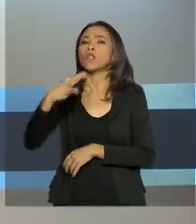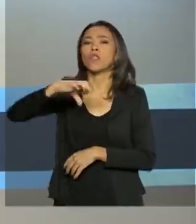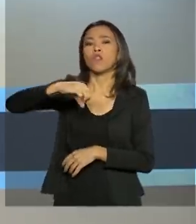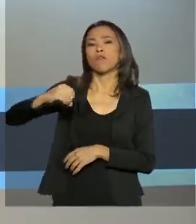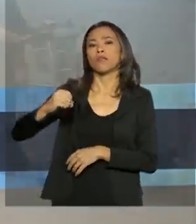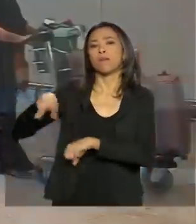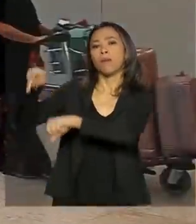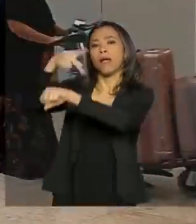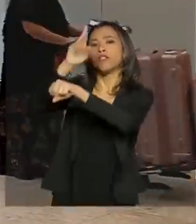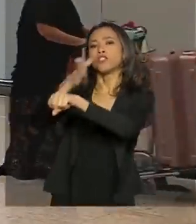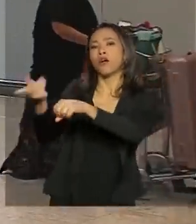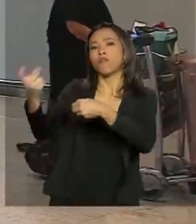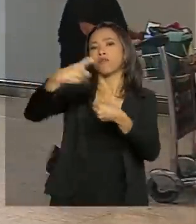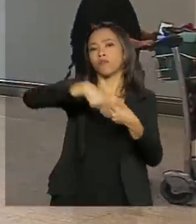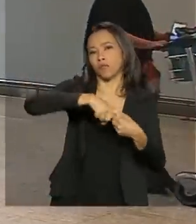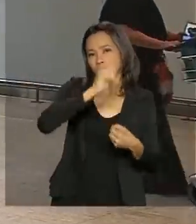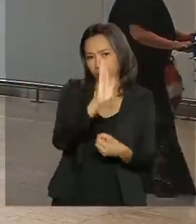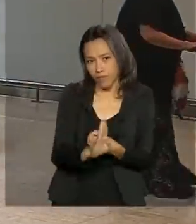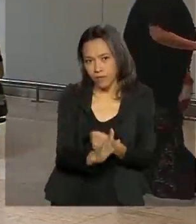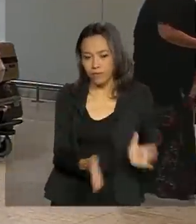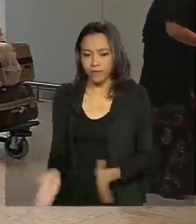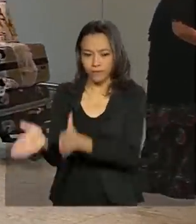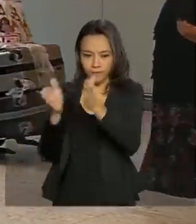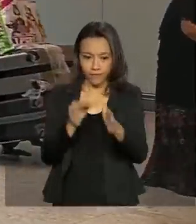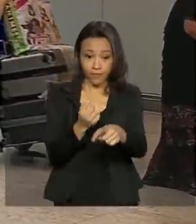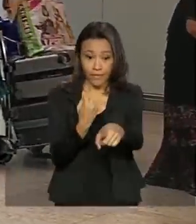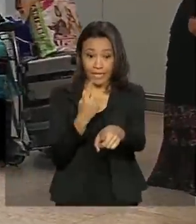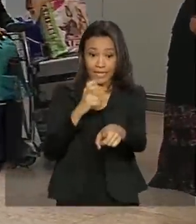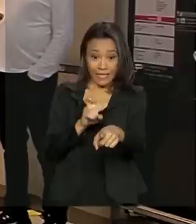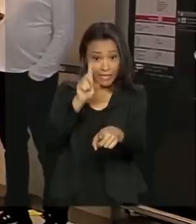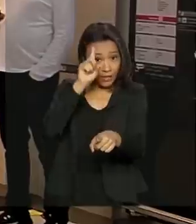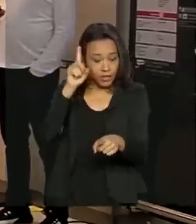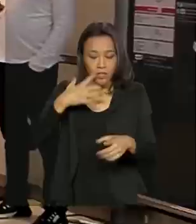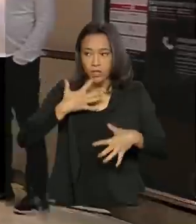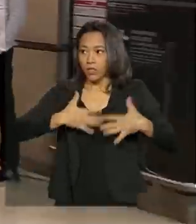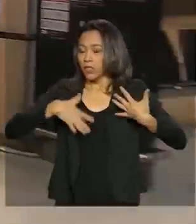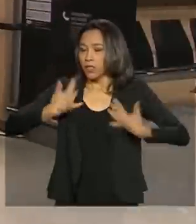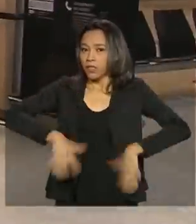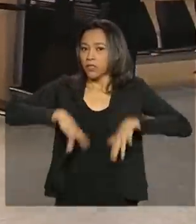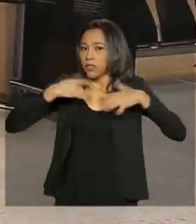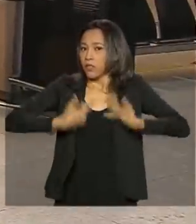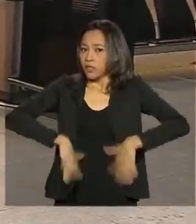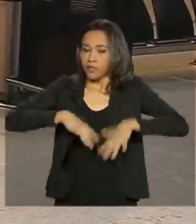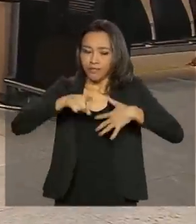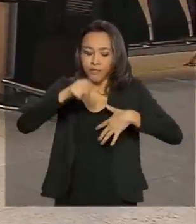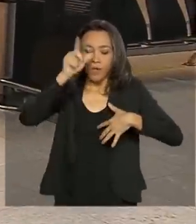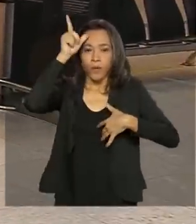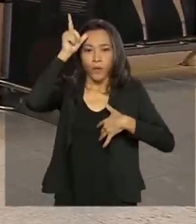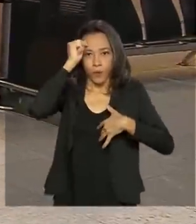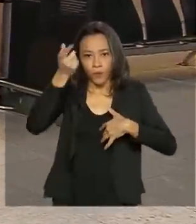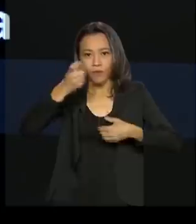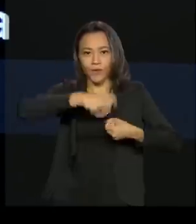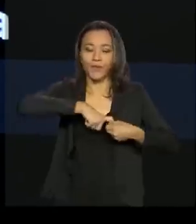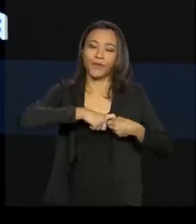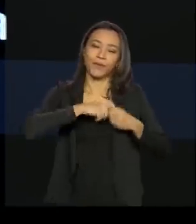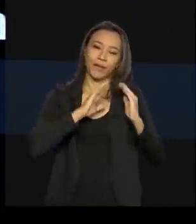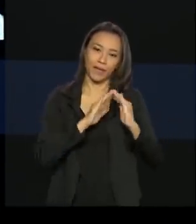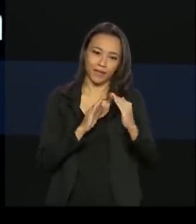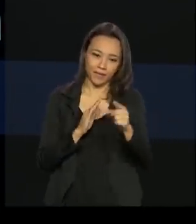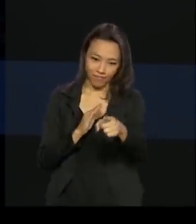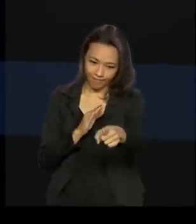repatriados depois de 15 dias de muita angústia a cíntia enfim conseguir voltar para casa